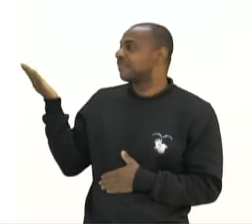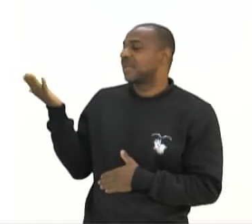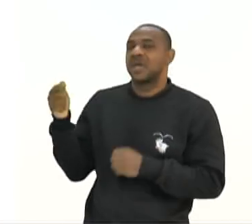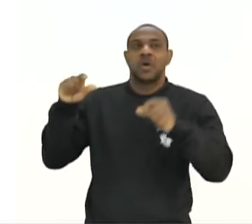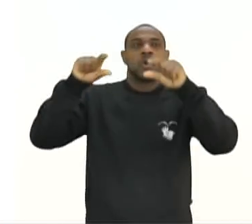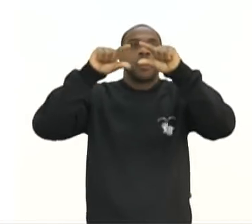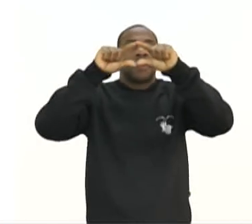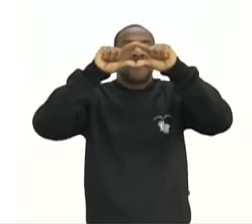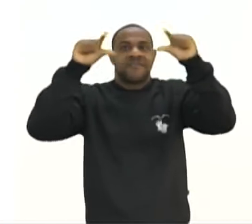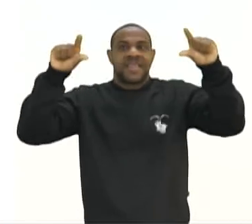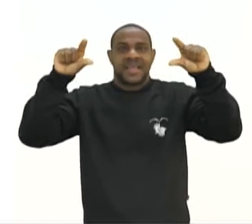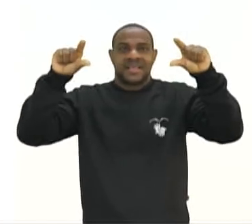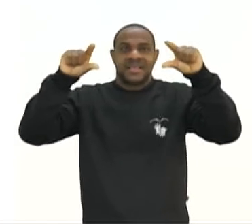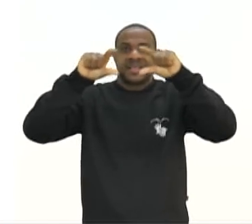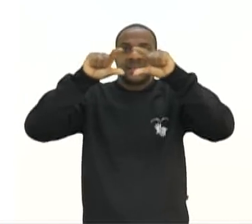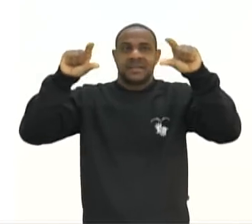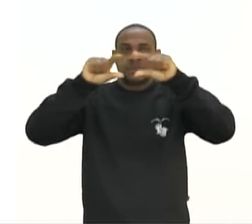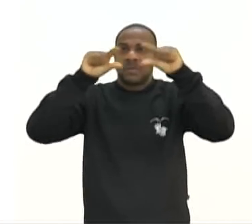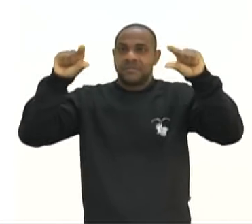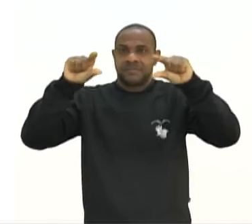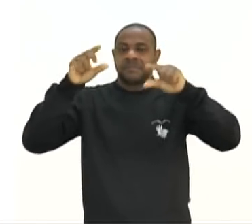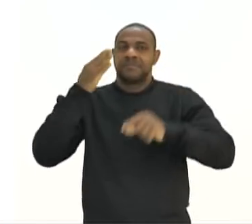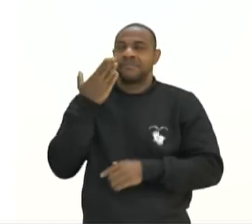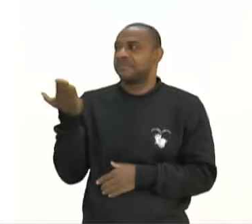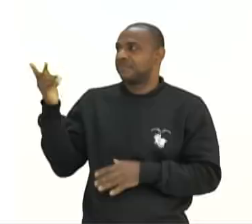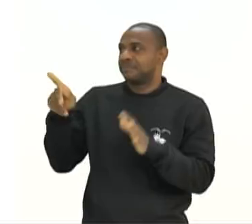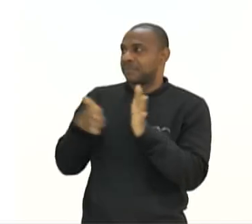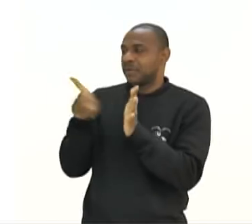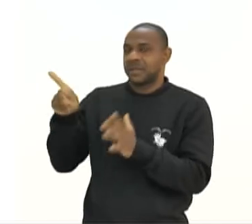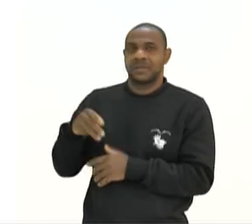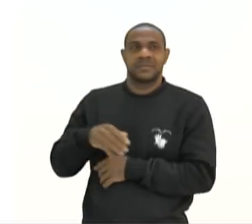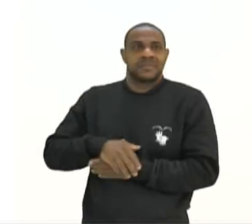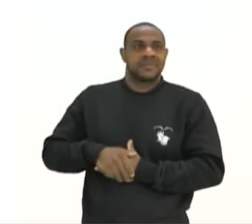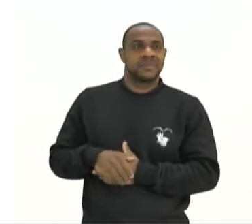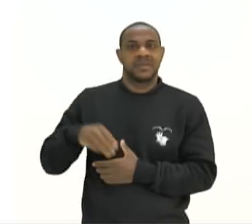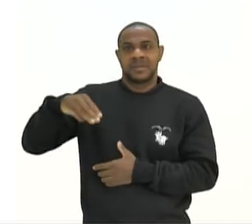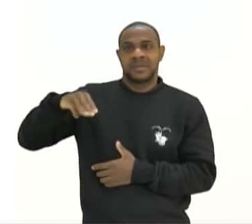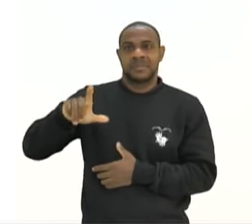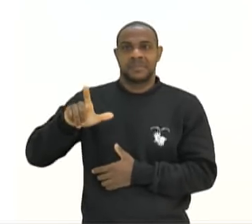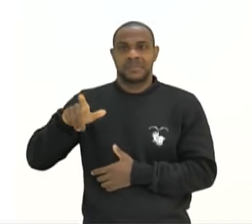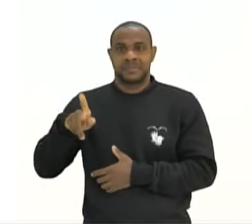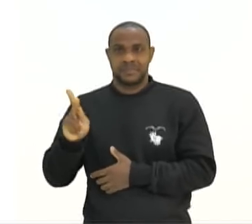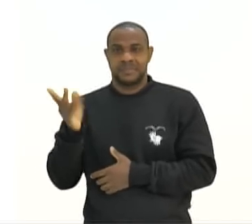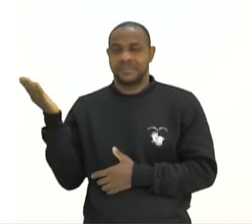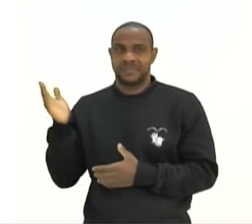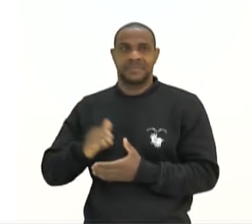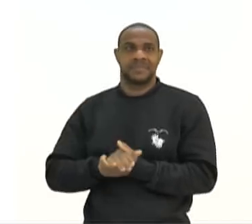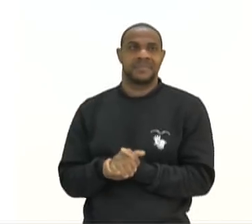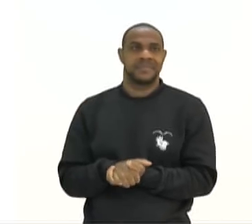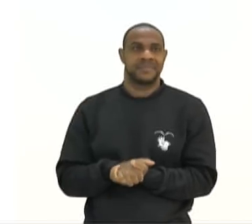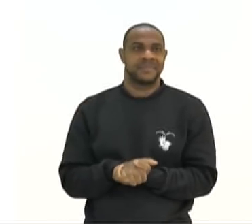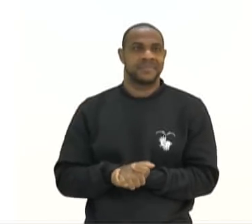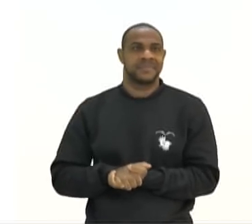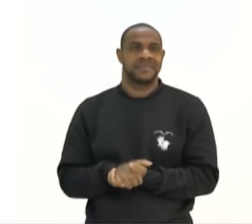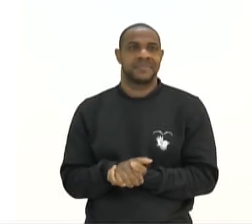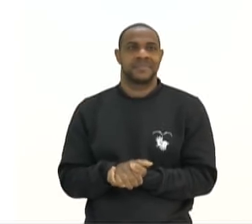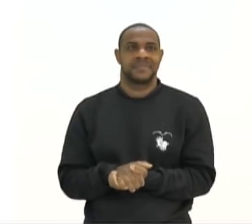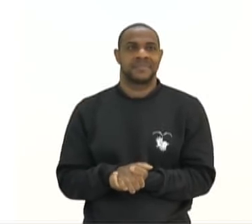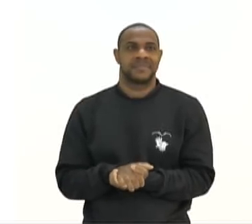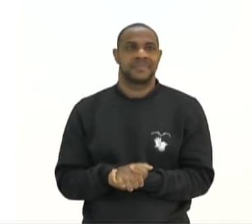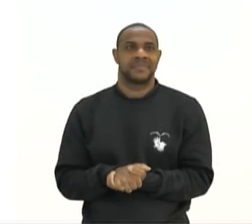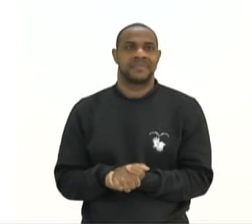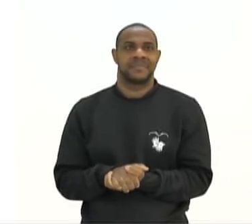frase do Martin Luther King Jr. If you can fly, then run. If you can't run,